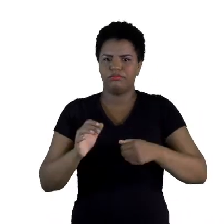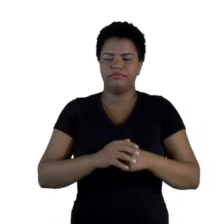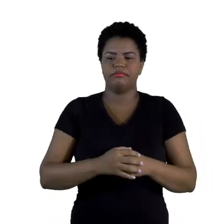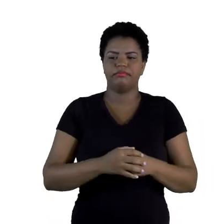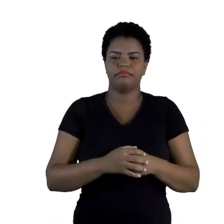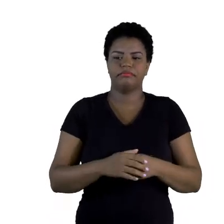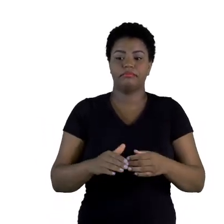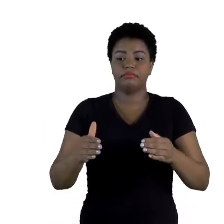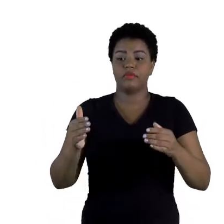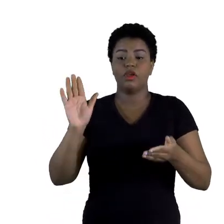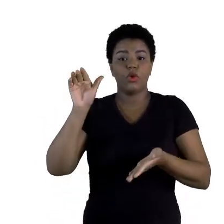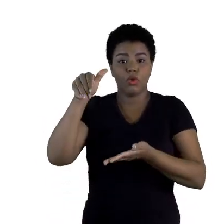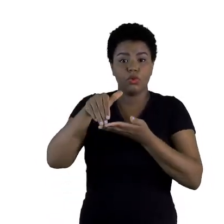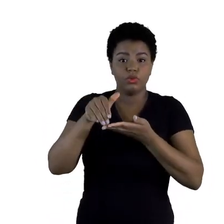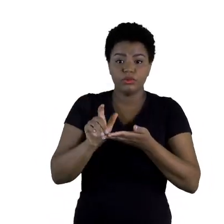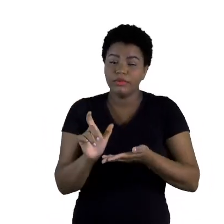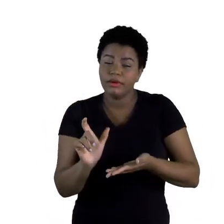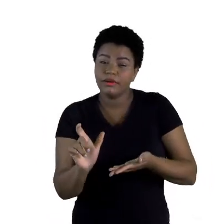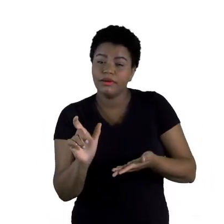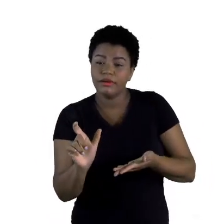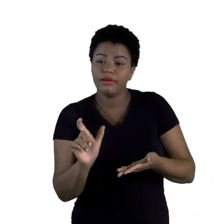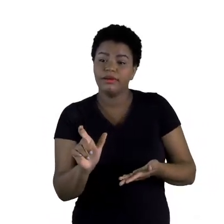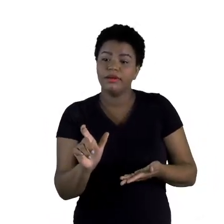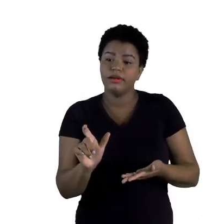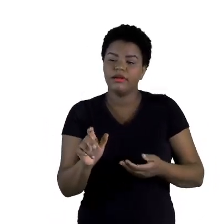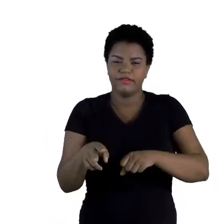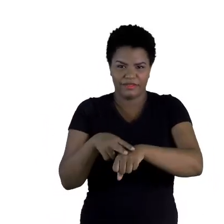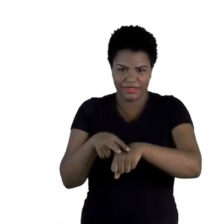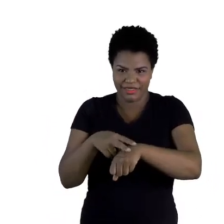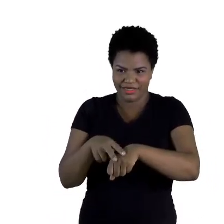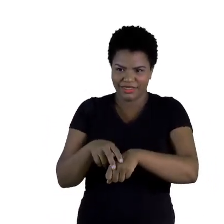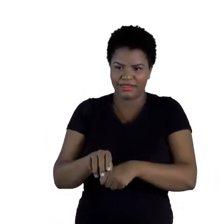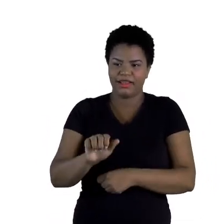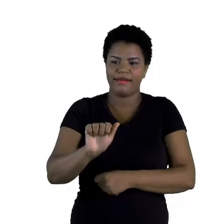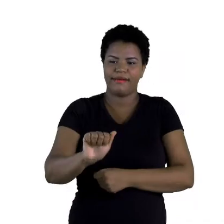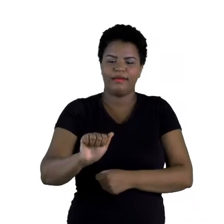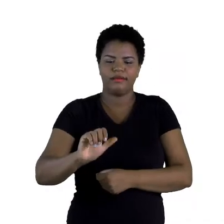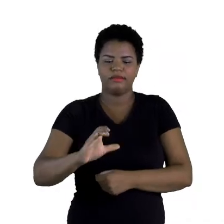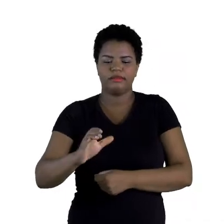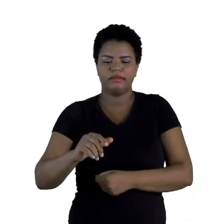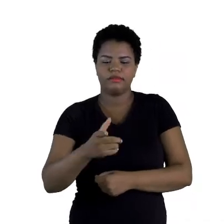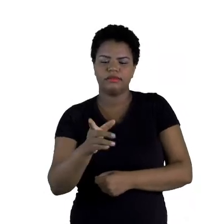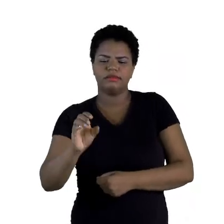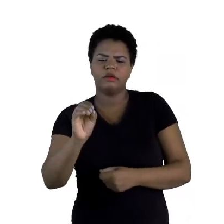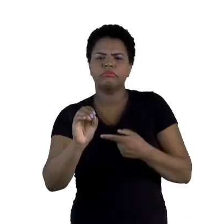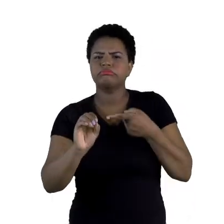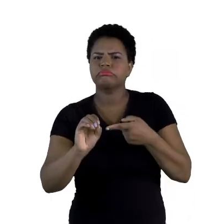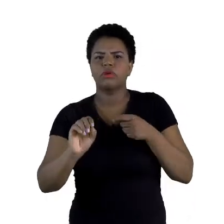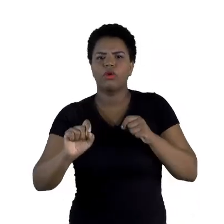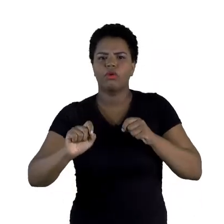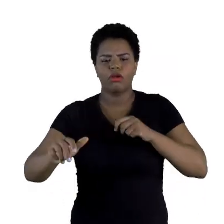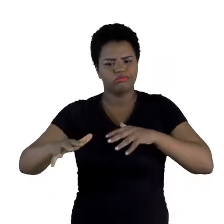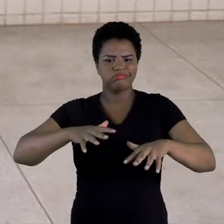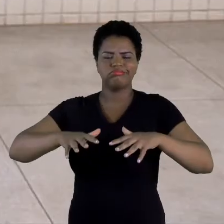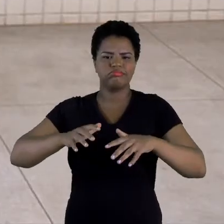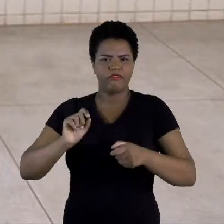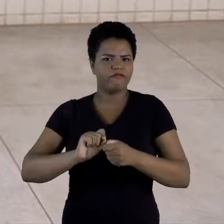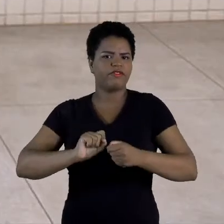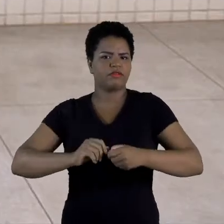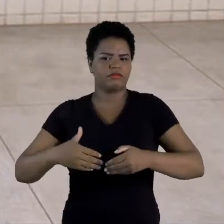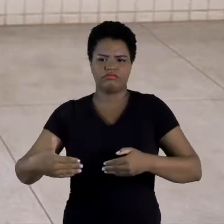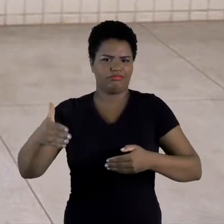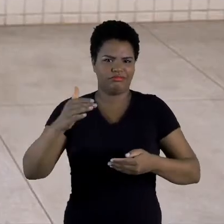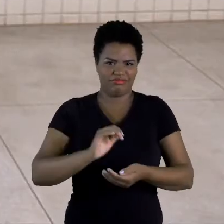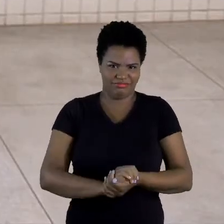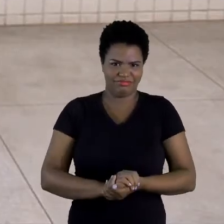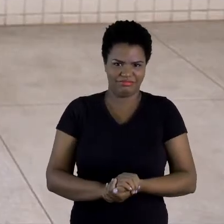aí no final da palavra, que está lá na frente de verde, a palavra ação. O que que é ação? Agir. Ato, o